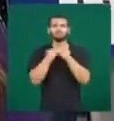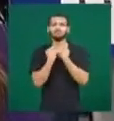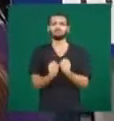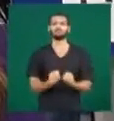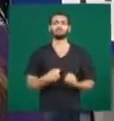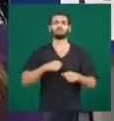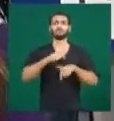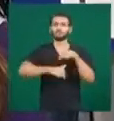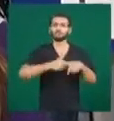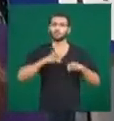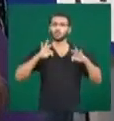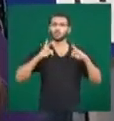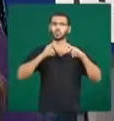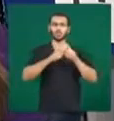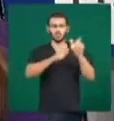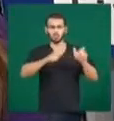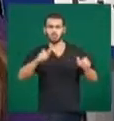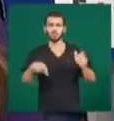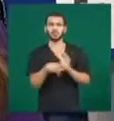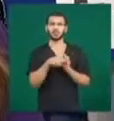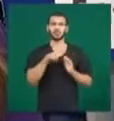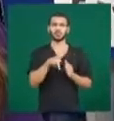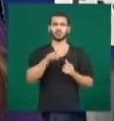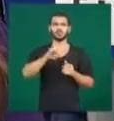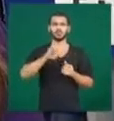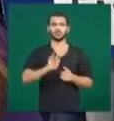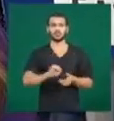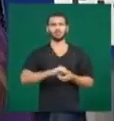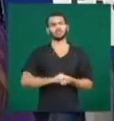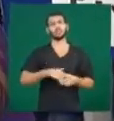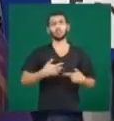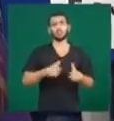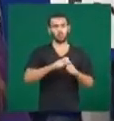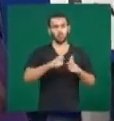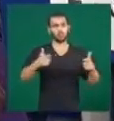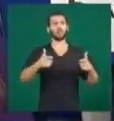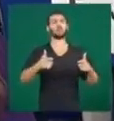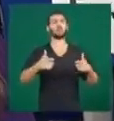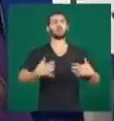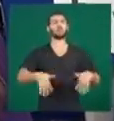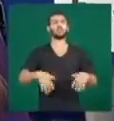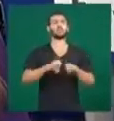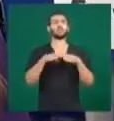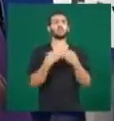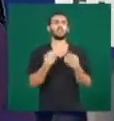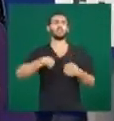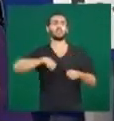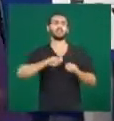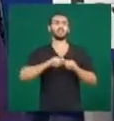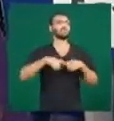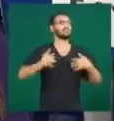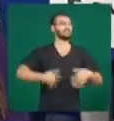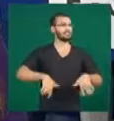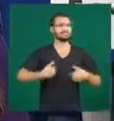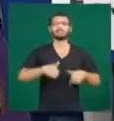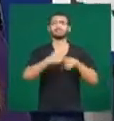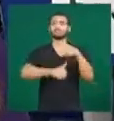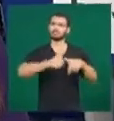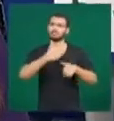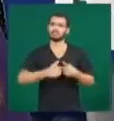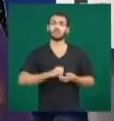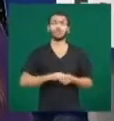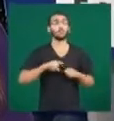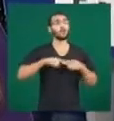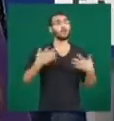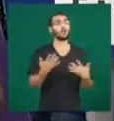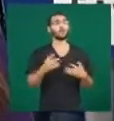de todos os petianos, do grupo inteiro. É o maior evento que a gente faz, então é muito trabalho que a gente tem, mas é